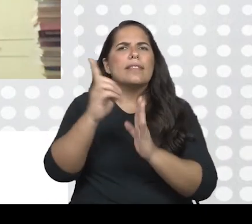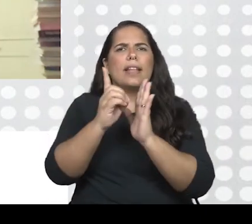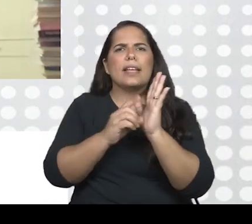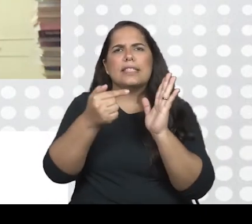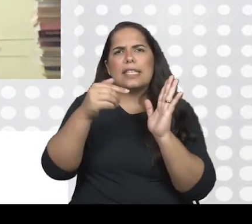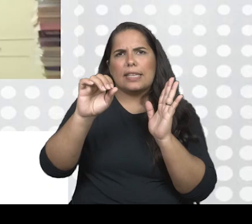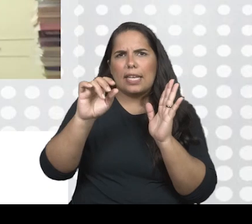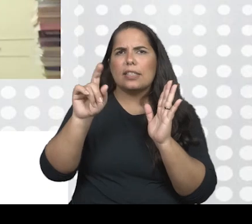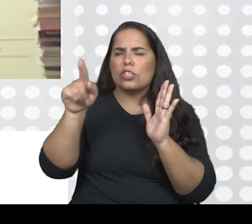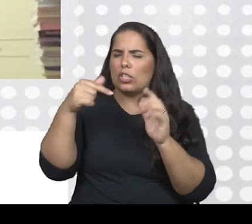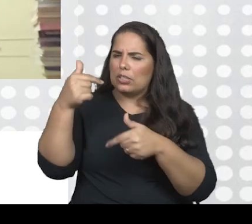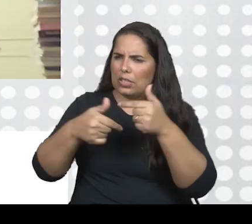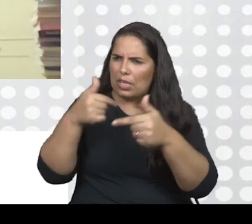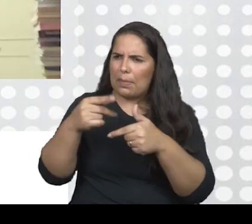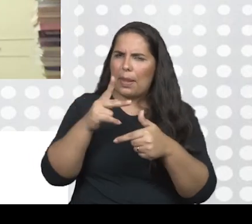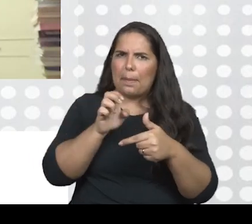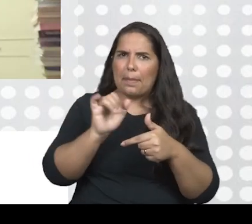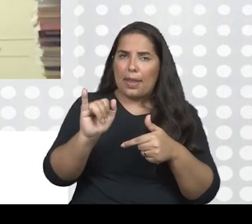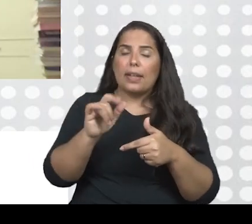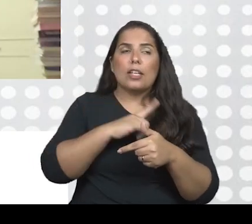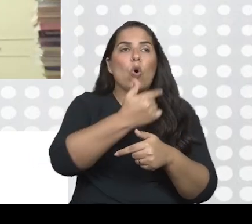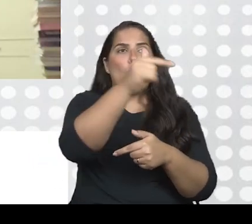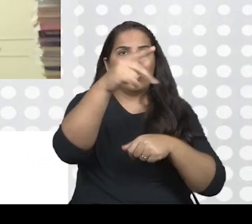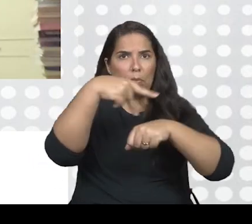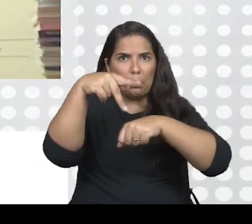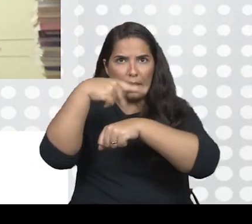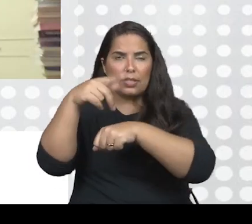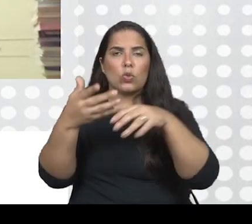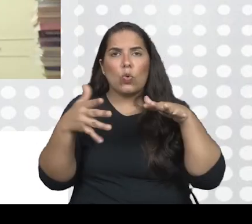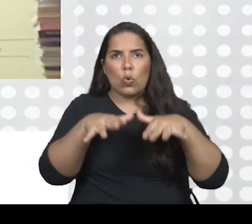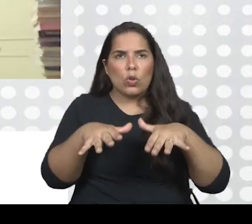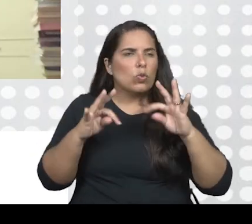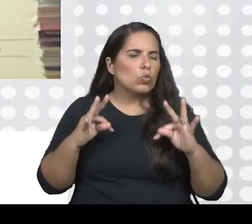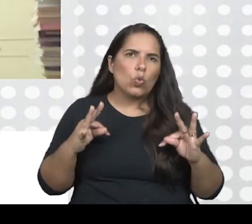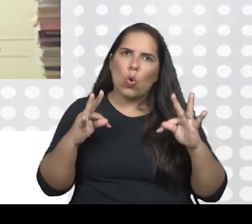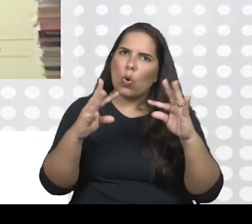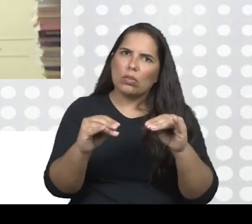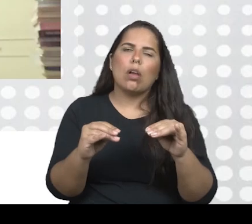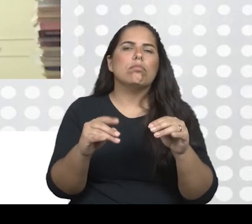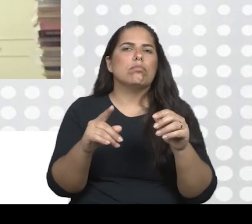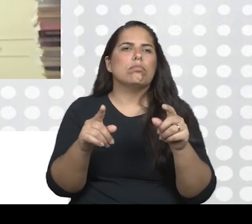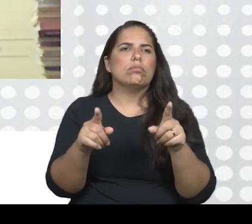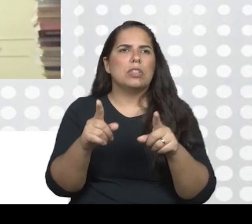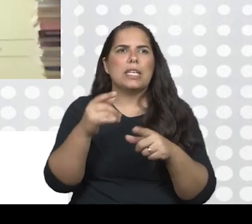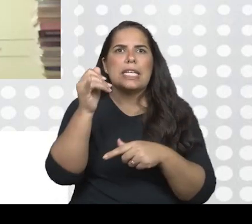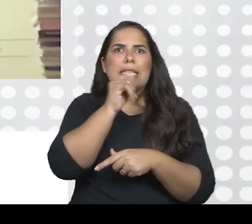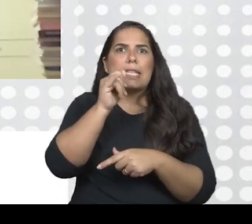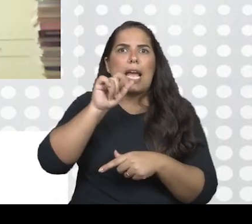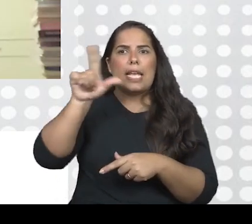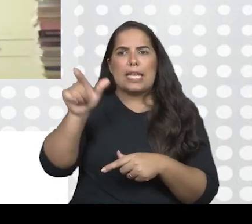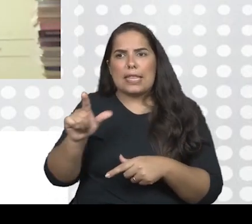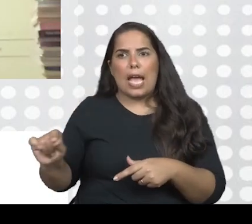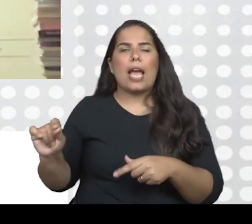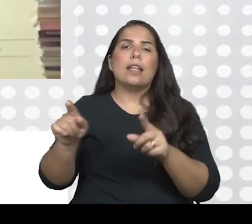de 70, se trabalha com o PEI. Temos outros países com inclusão total, até como Itália, que trabalha